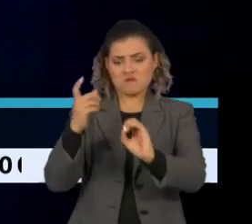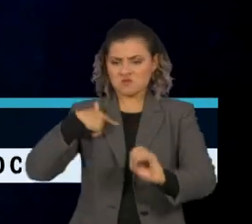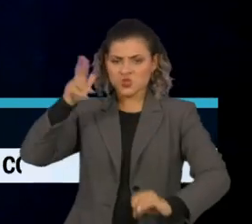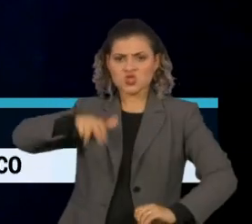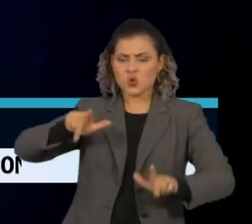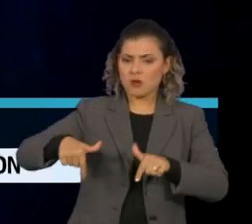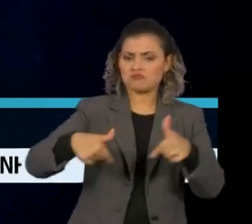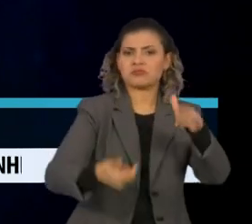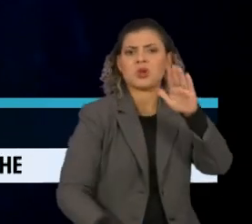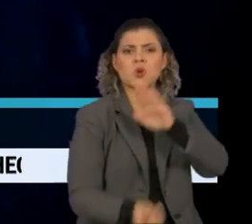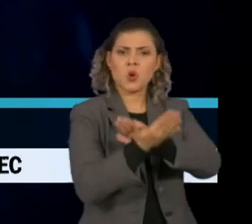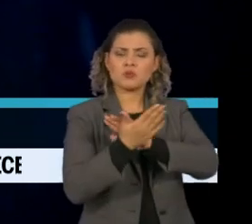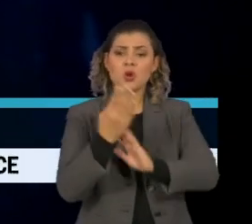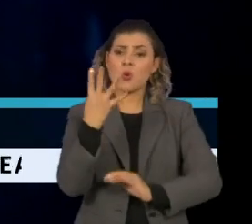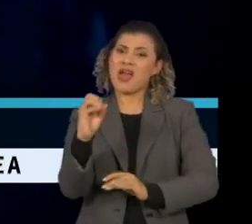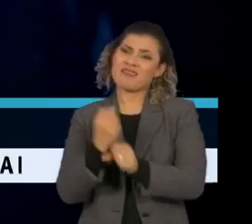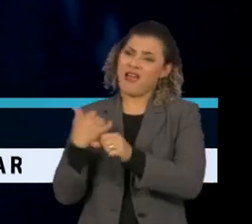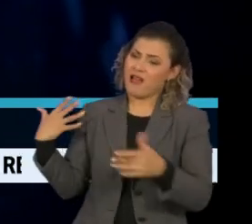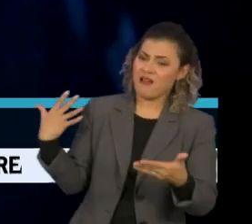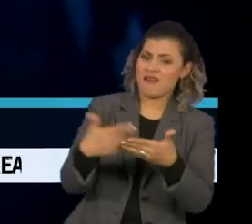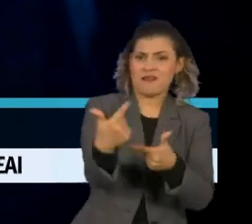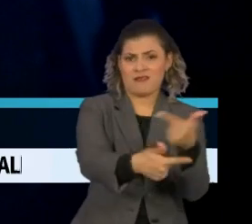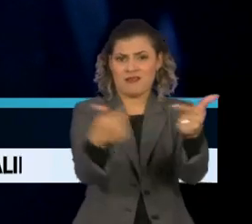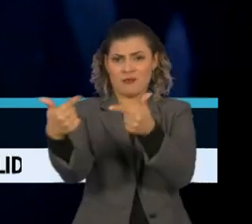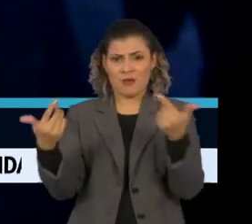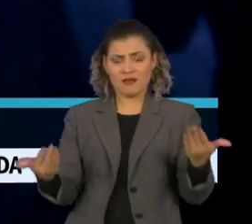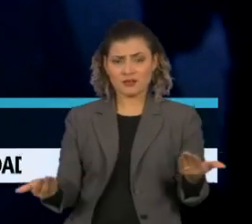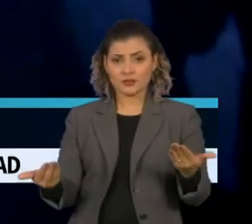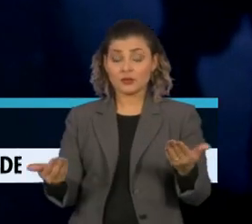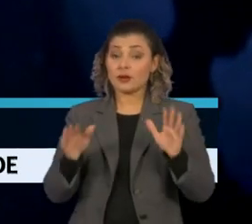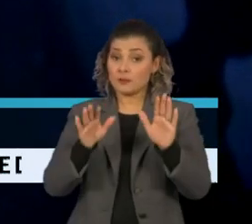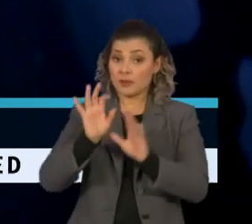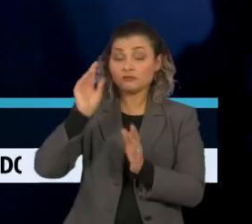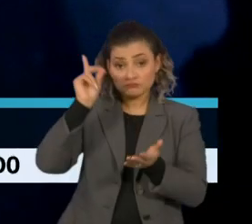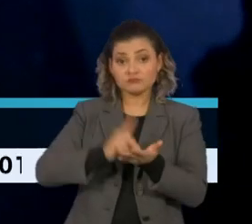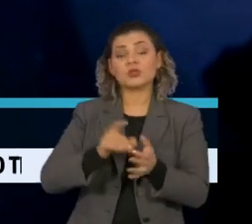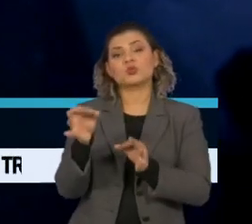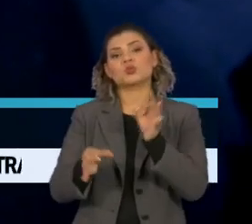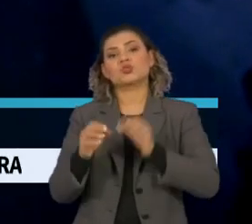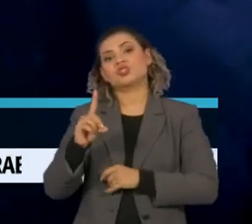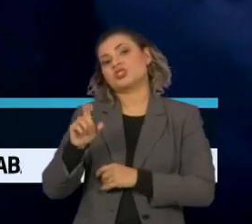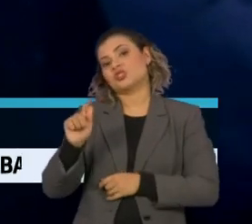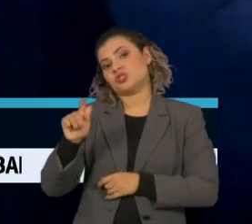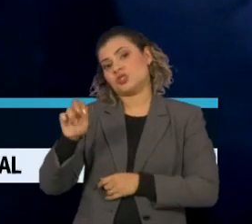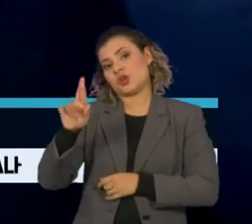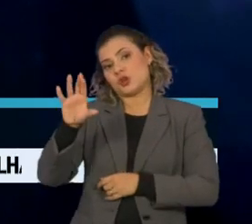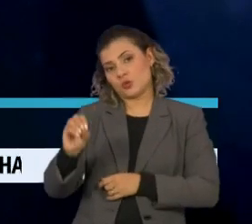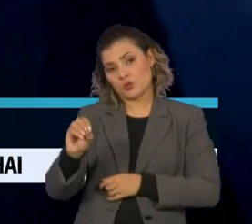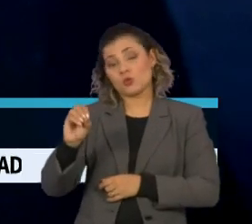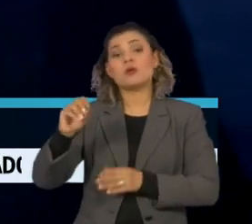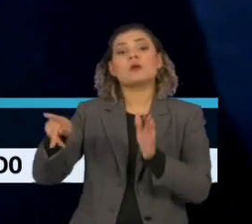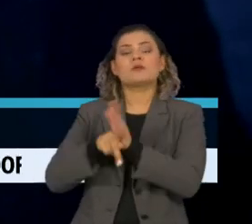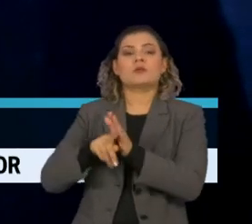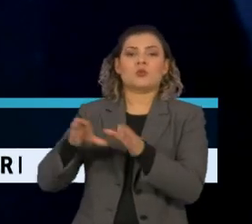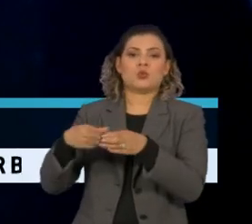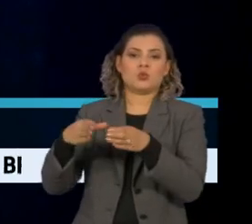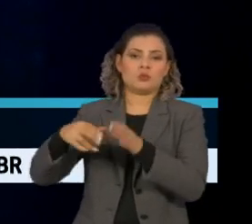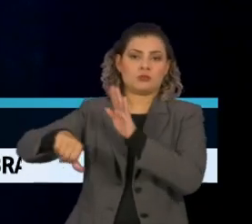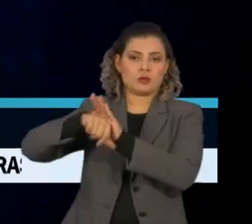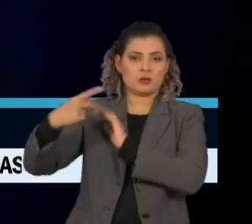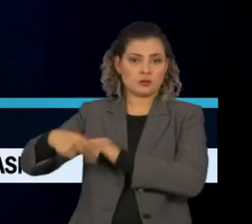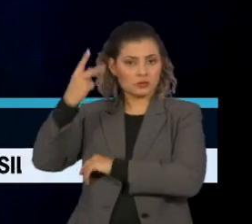nunca praticou atos de corrupção e 40 anos de vida pública já o juiz diego paes moreira da 6ª vara federal criminal de são paulo